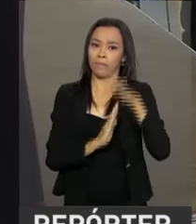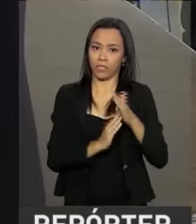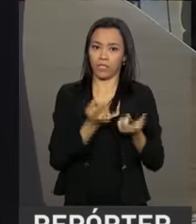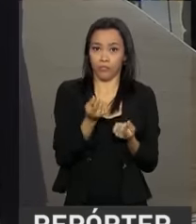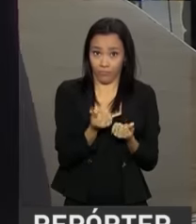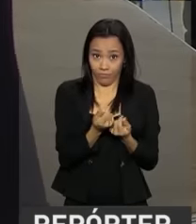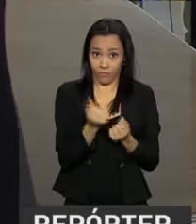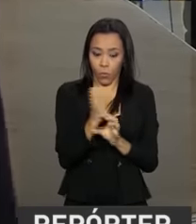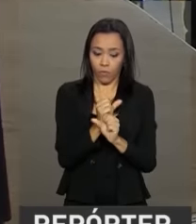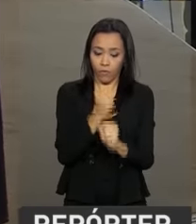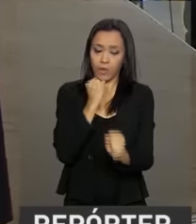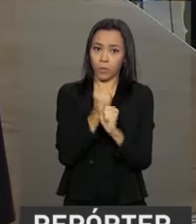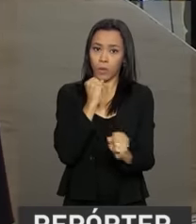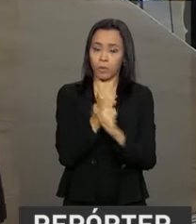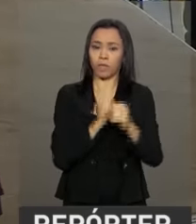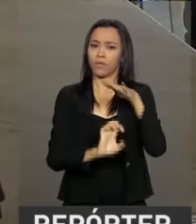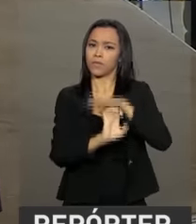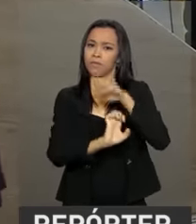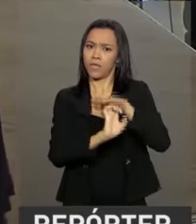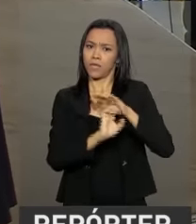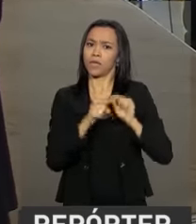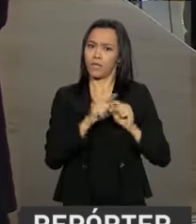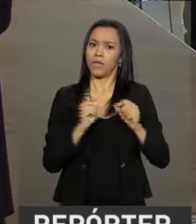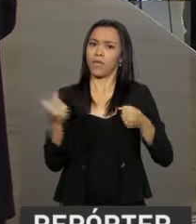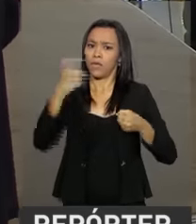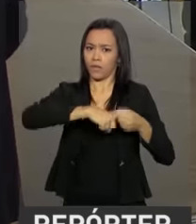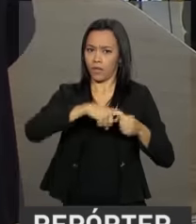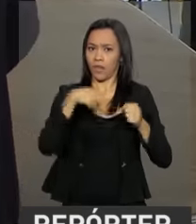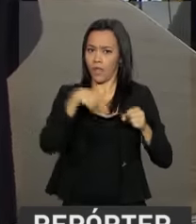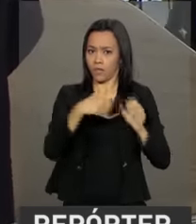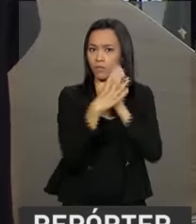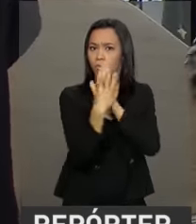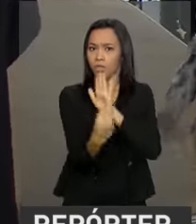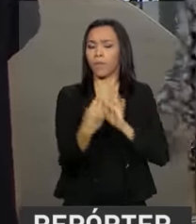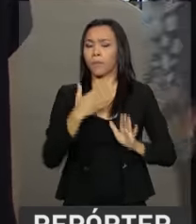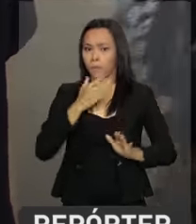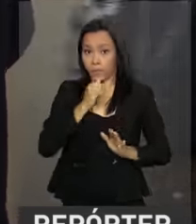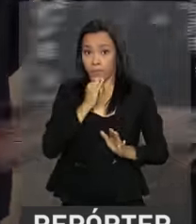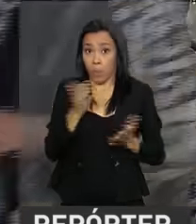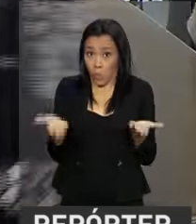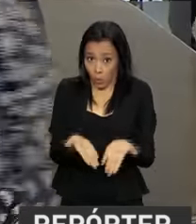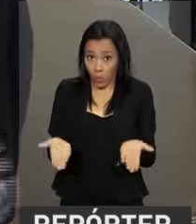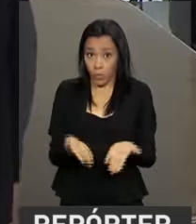do faturamento anual das empresas que integram esse programa. Agora, por exemplo, atualmente,